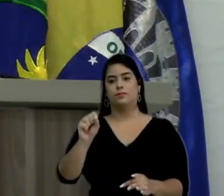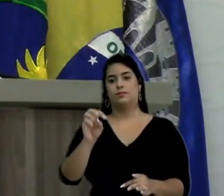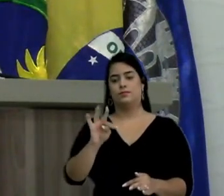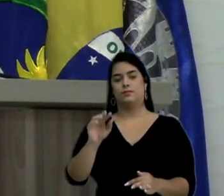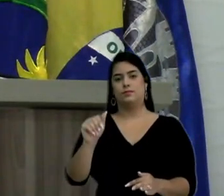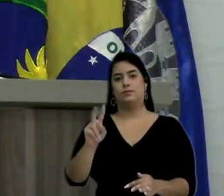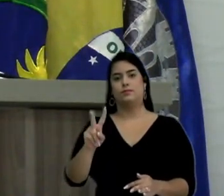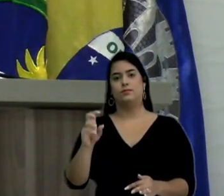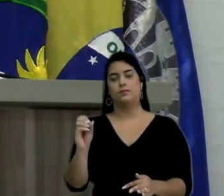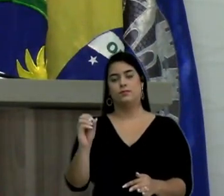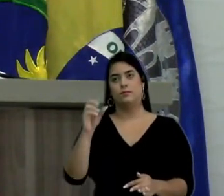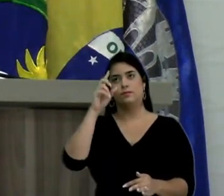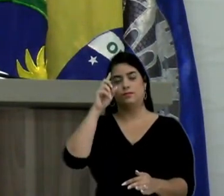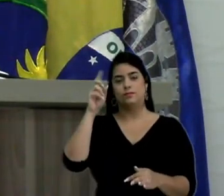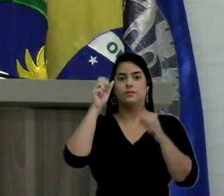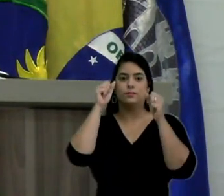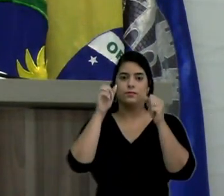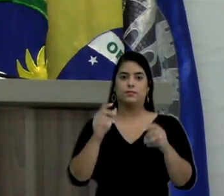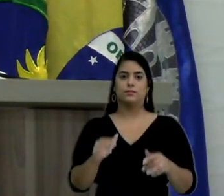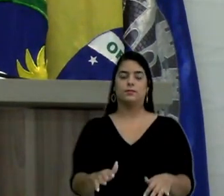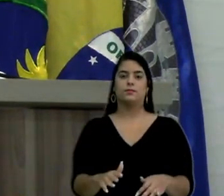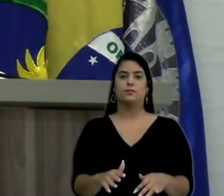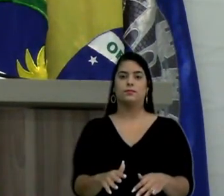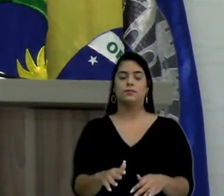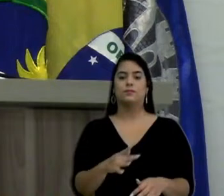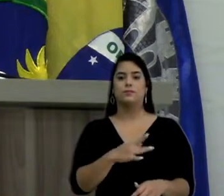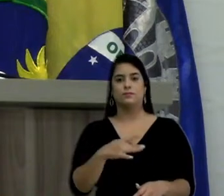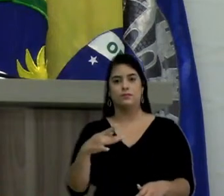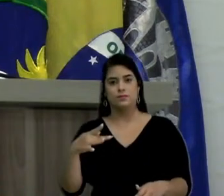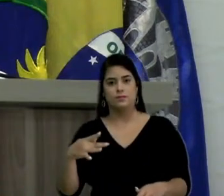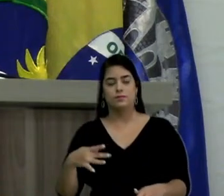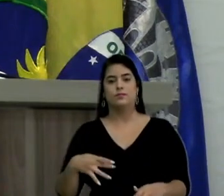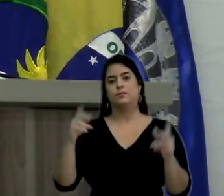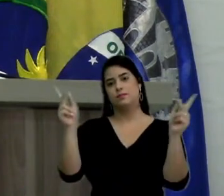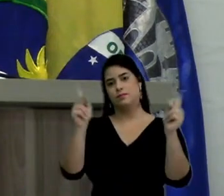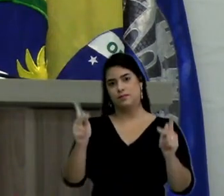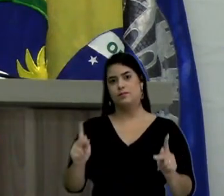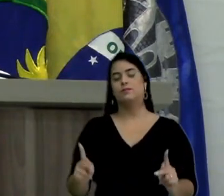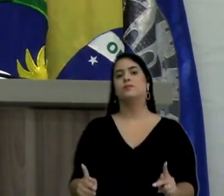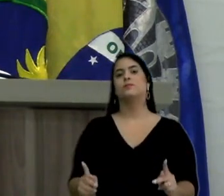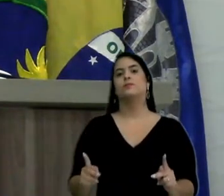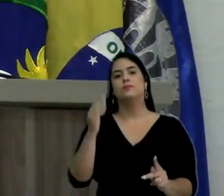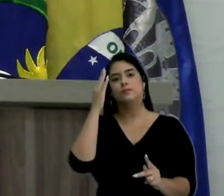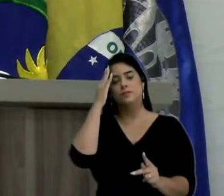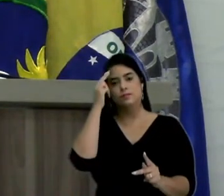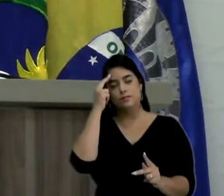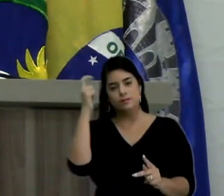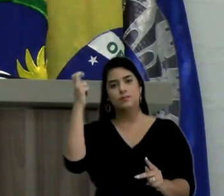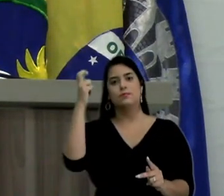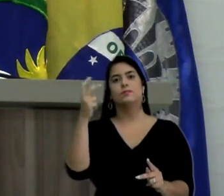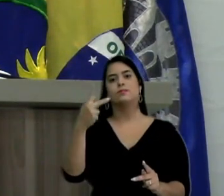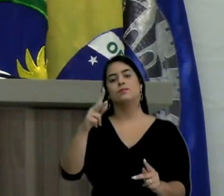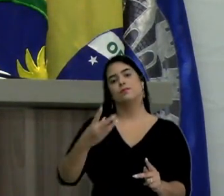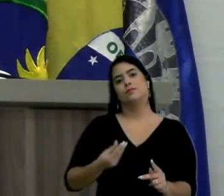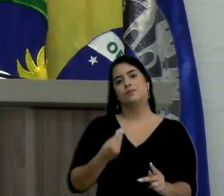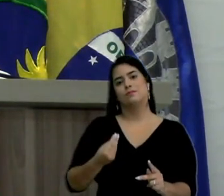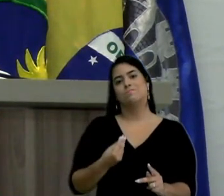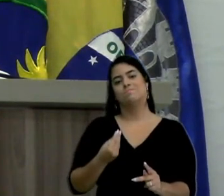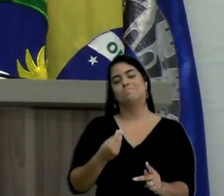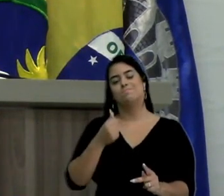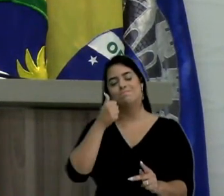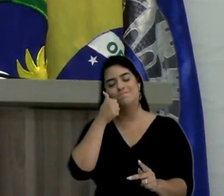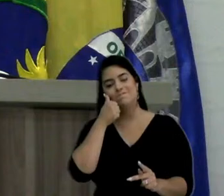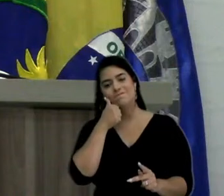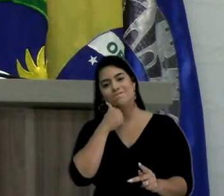todos os dias sua vida que lhe dê muita saúde paz e sabedoria na sua caminhada da sua mãe que lhe ama tanto